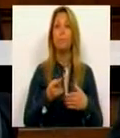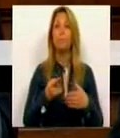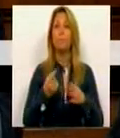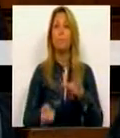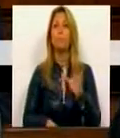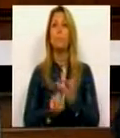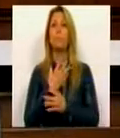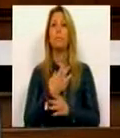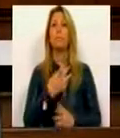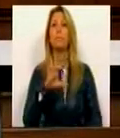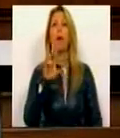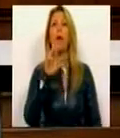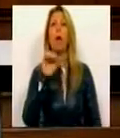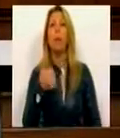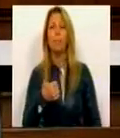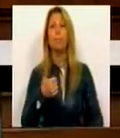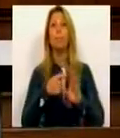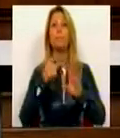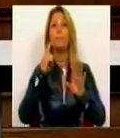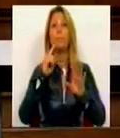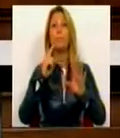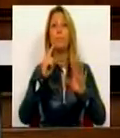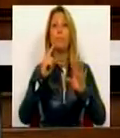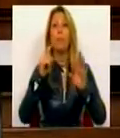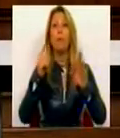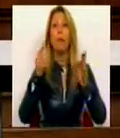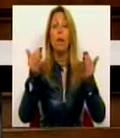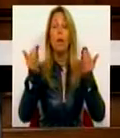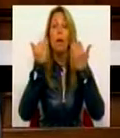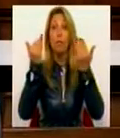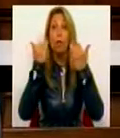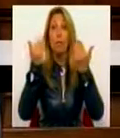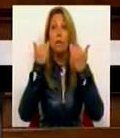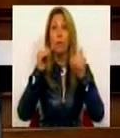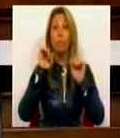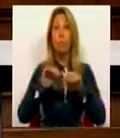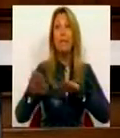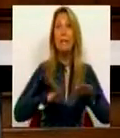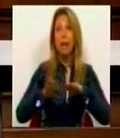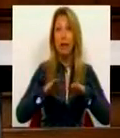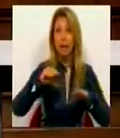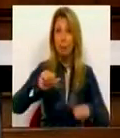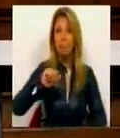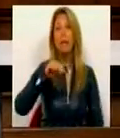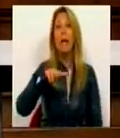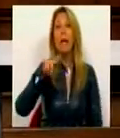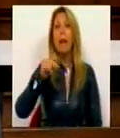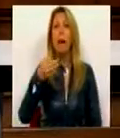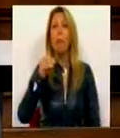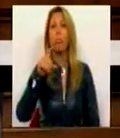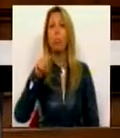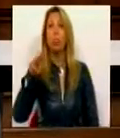um hub de informação em Itália, em Nápoles, para reforçar, aliás, uma estrutura já existente, e